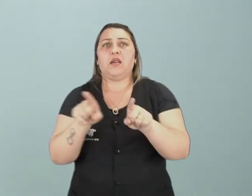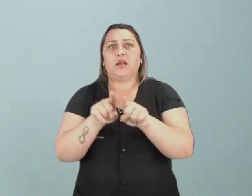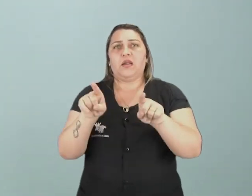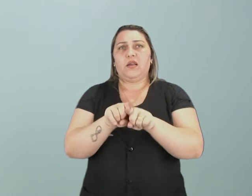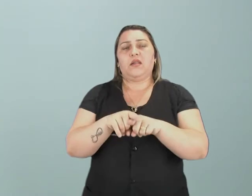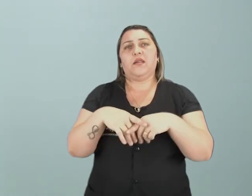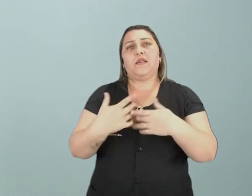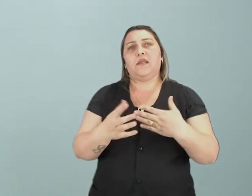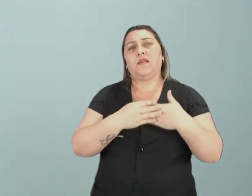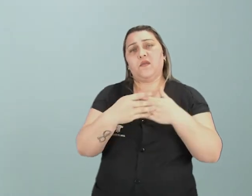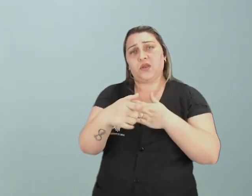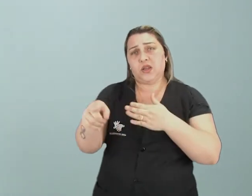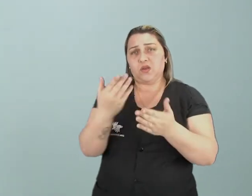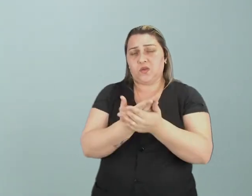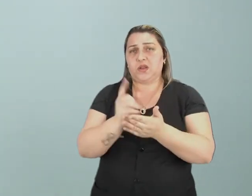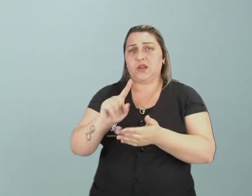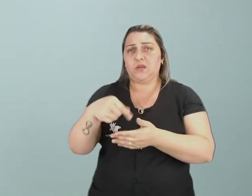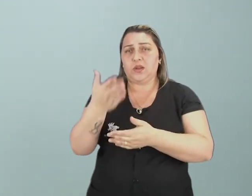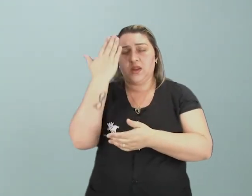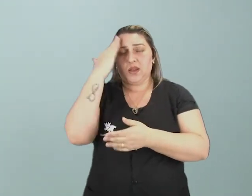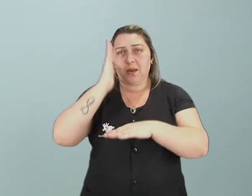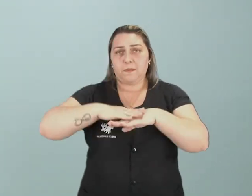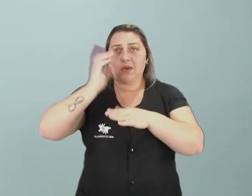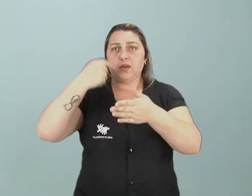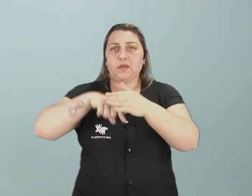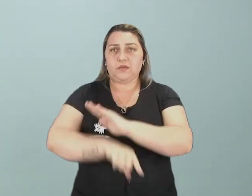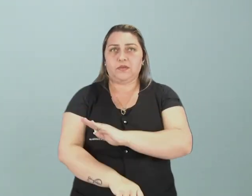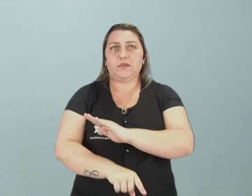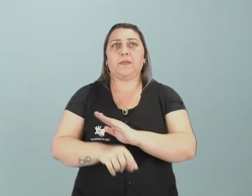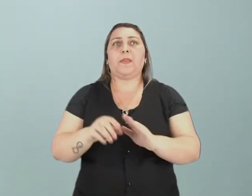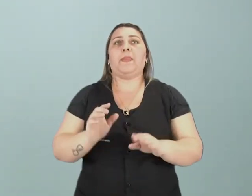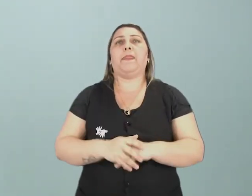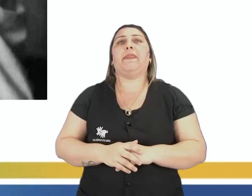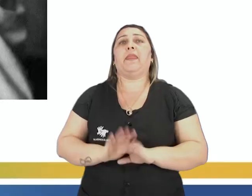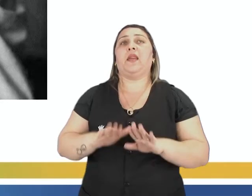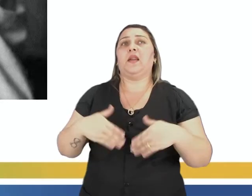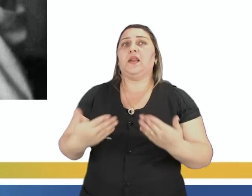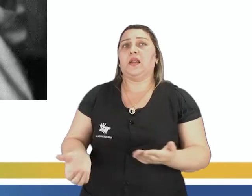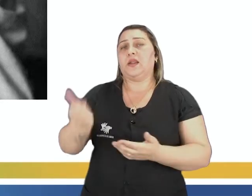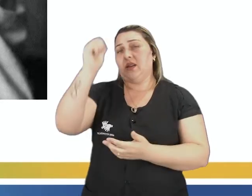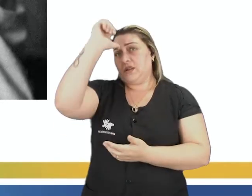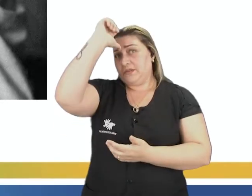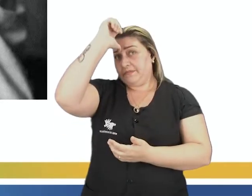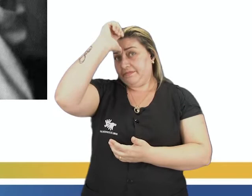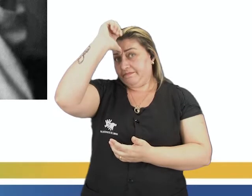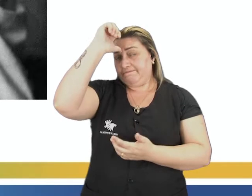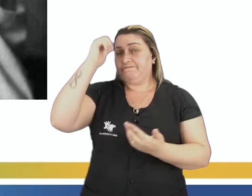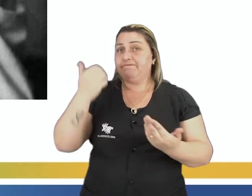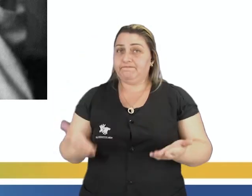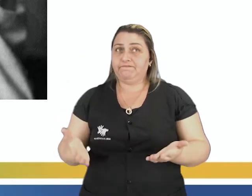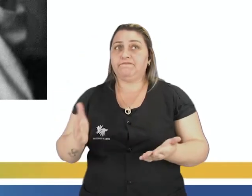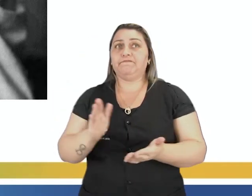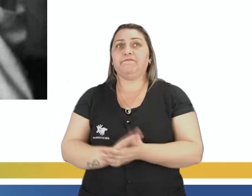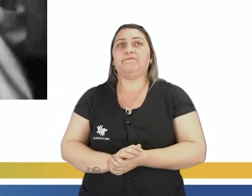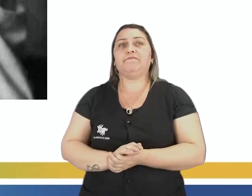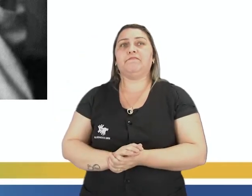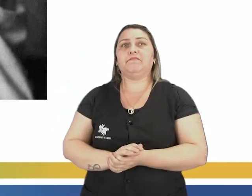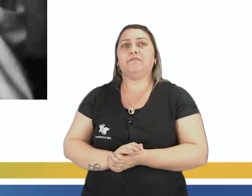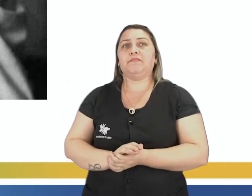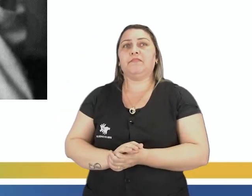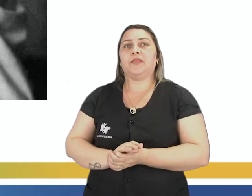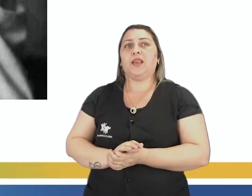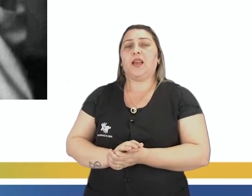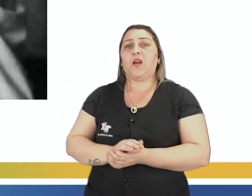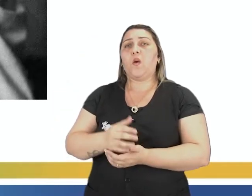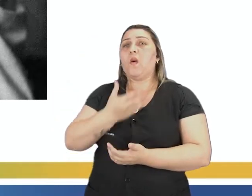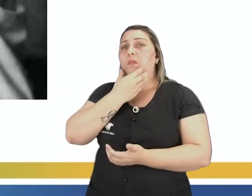também, a você estudar depois e entender mais a profundo. Outro ponto, Nós temos a Índia, né? Mahatma Gandhi, né?